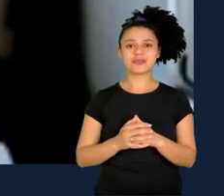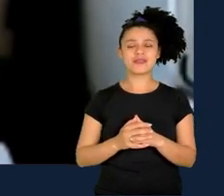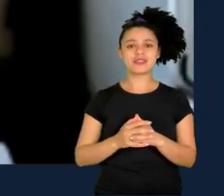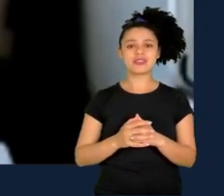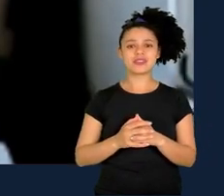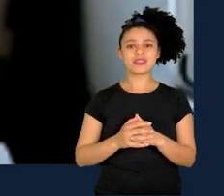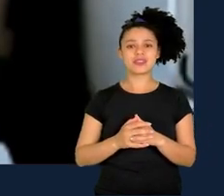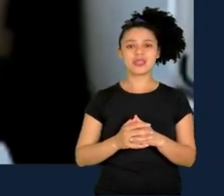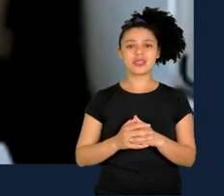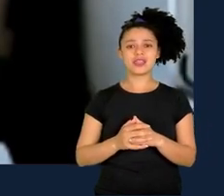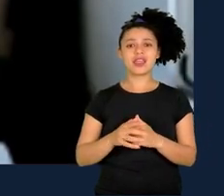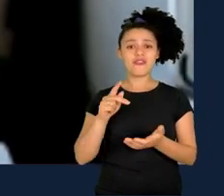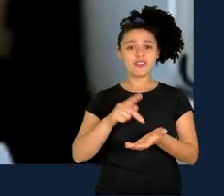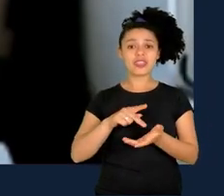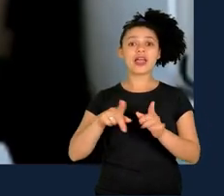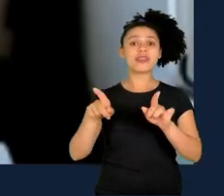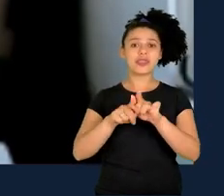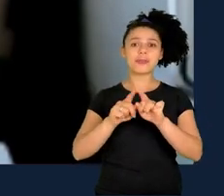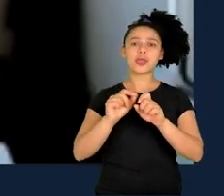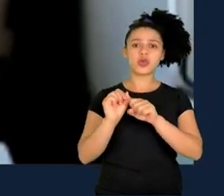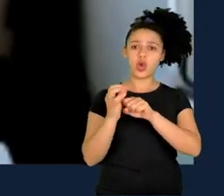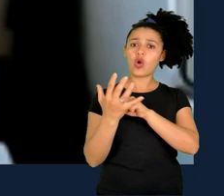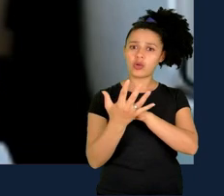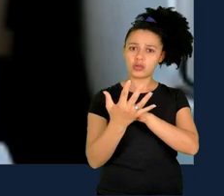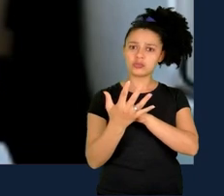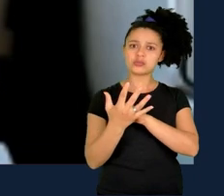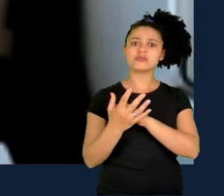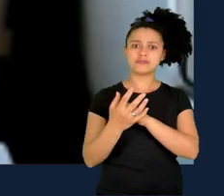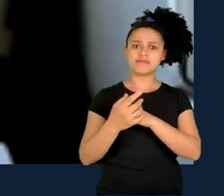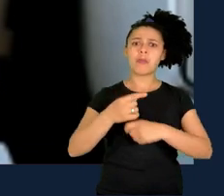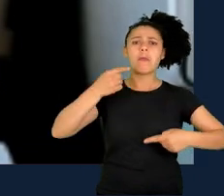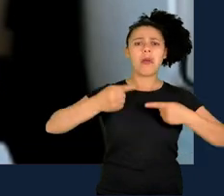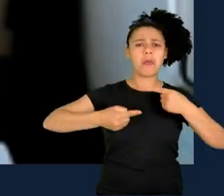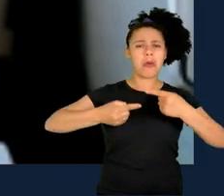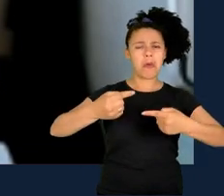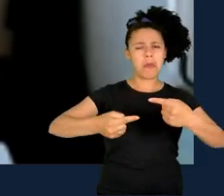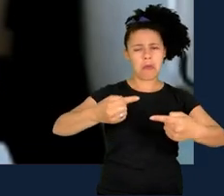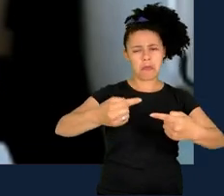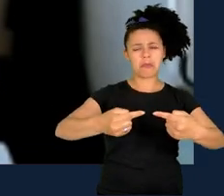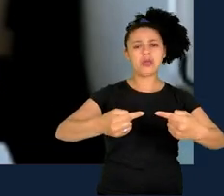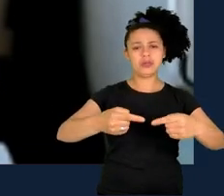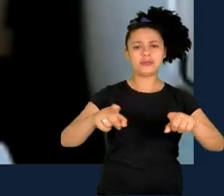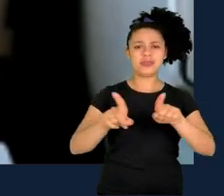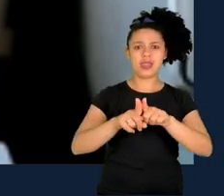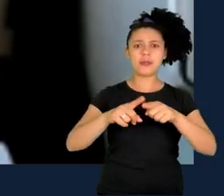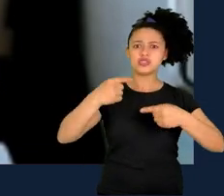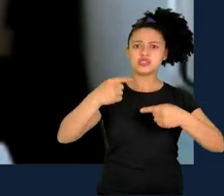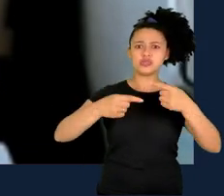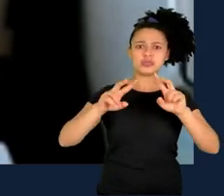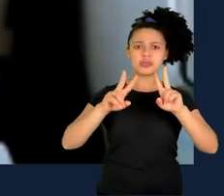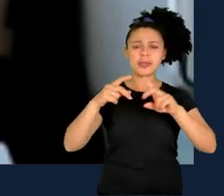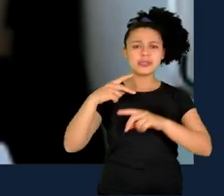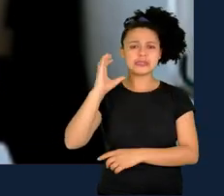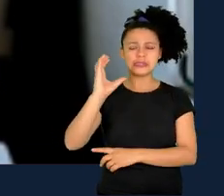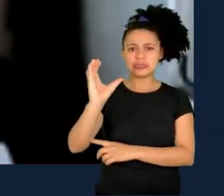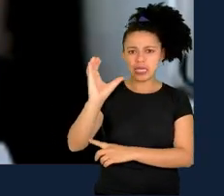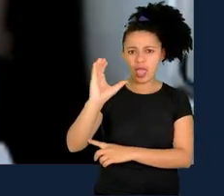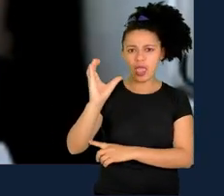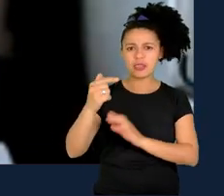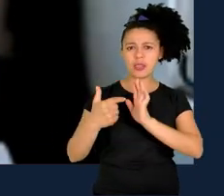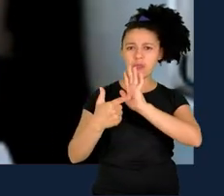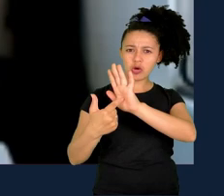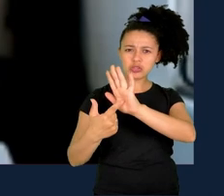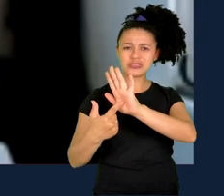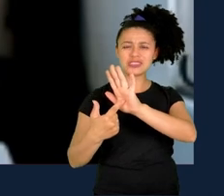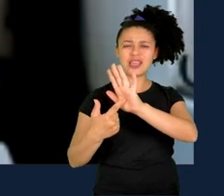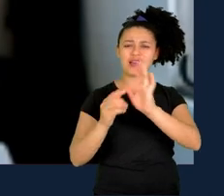o coronavírus também foi uma questão bem polêmica. Vimos a politização da ciência e mostrar o seu lado mais